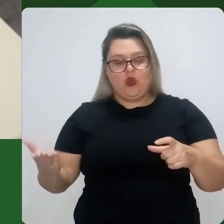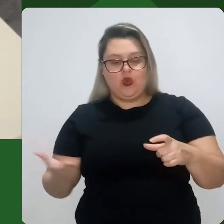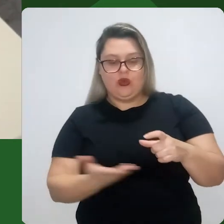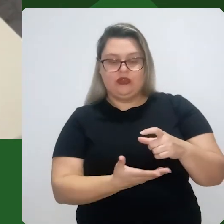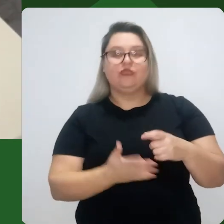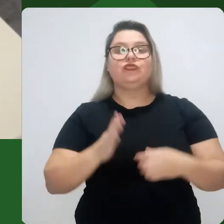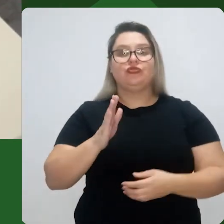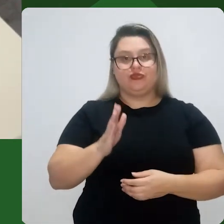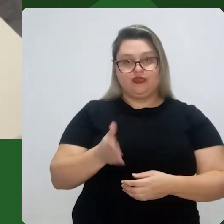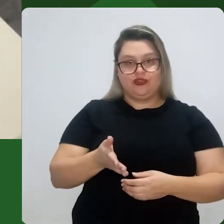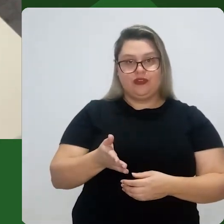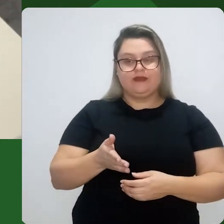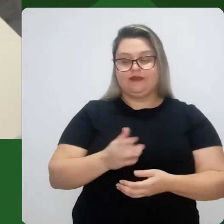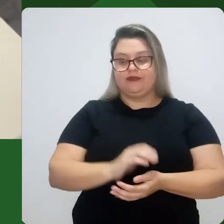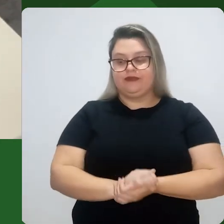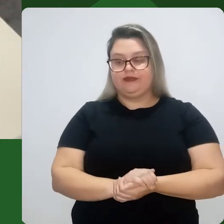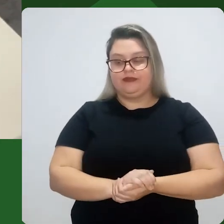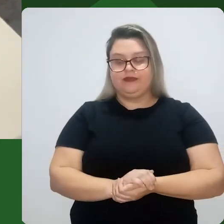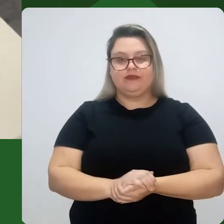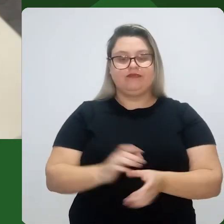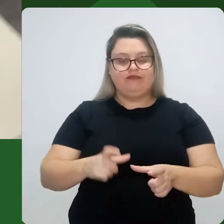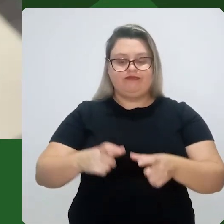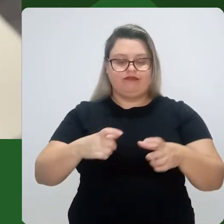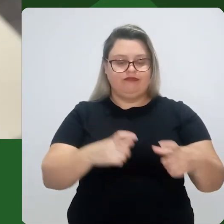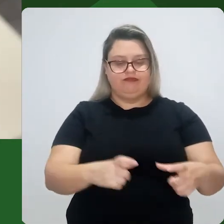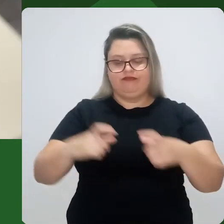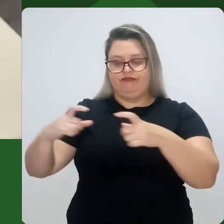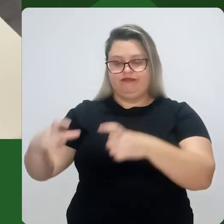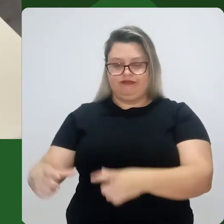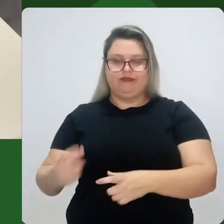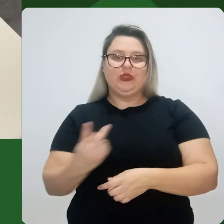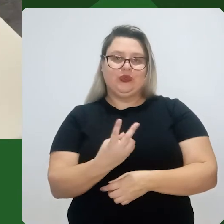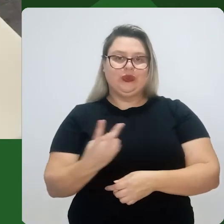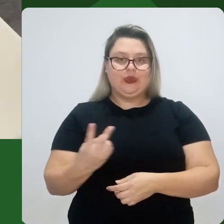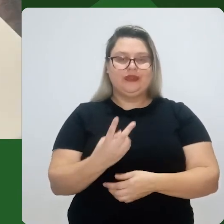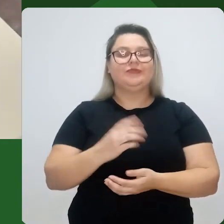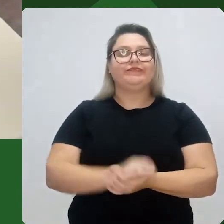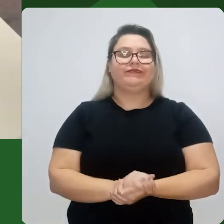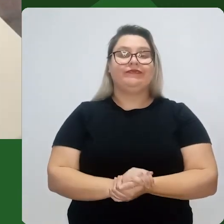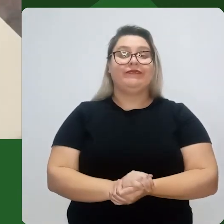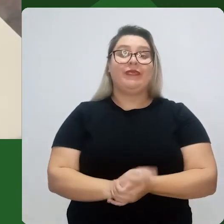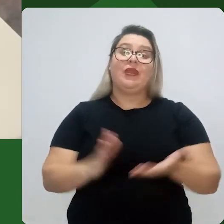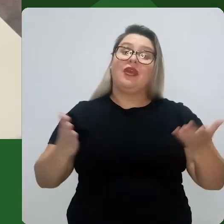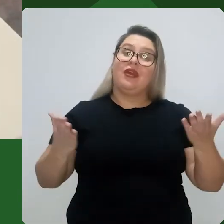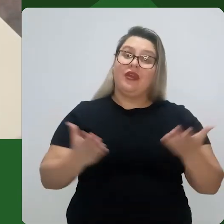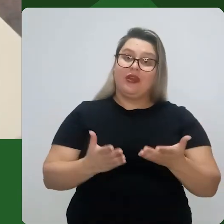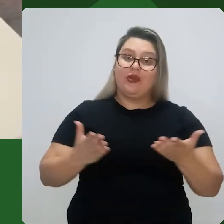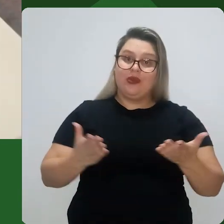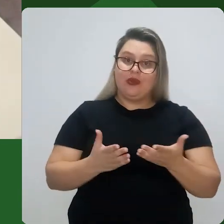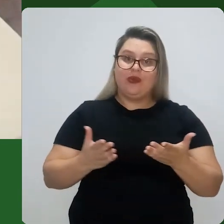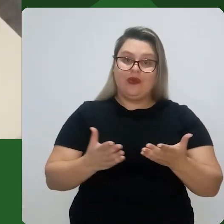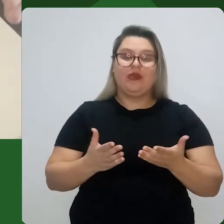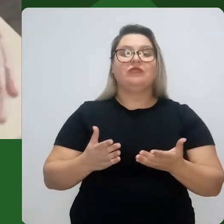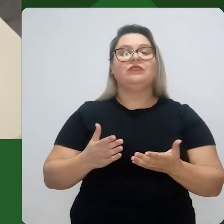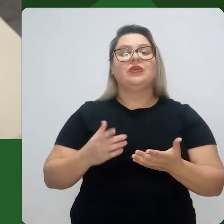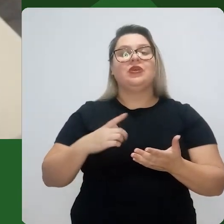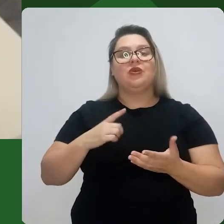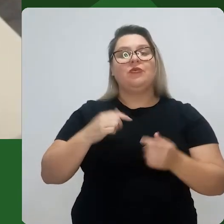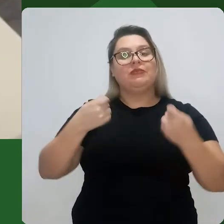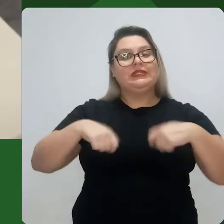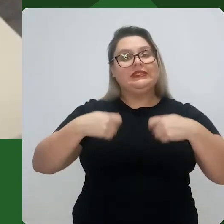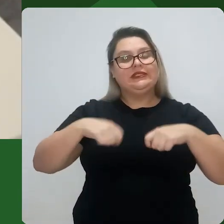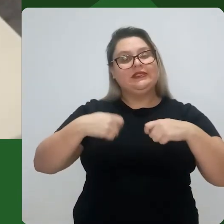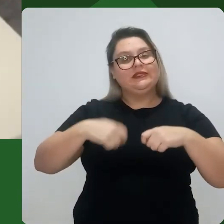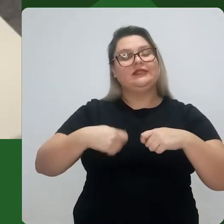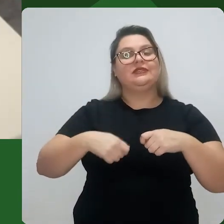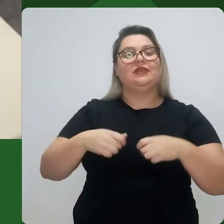Cortei essa massa em 2 pedaços. E agora eu vou